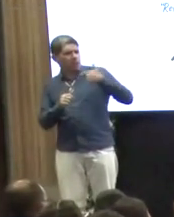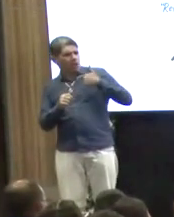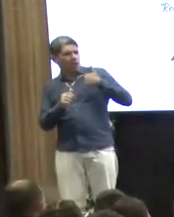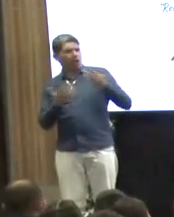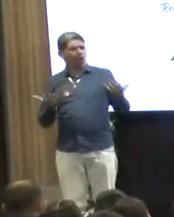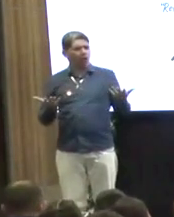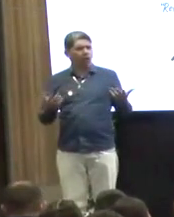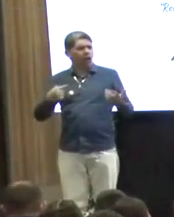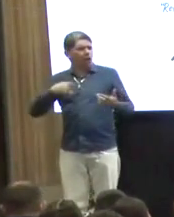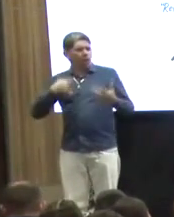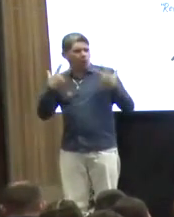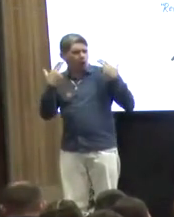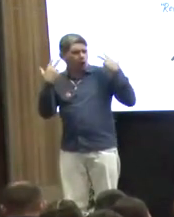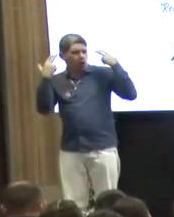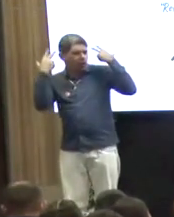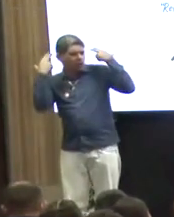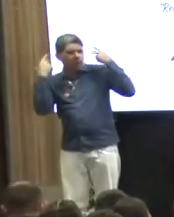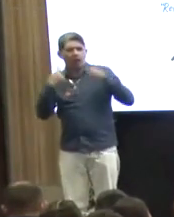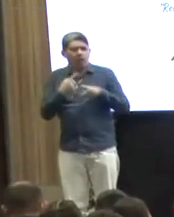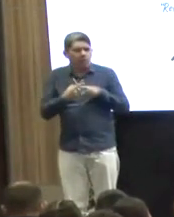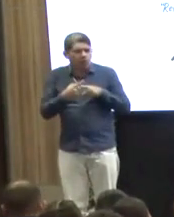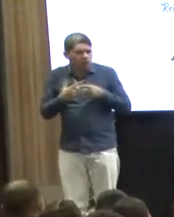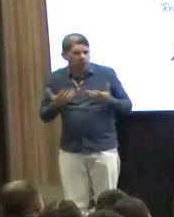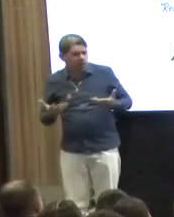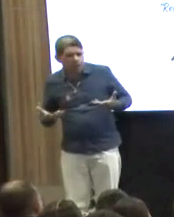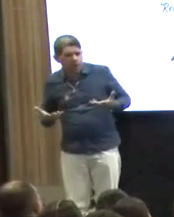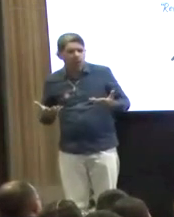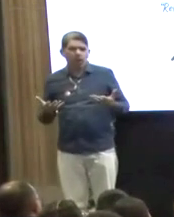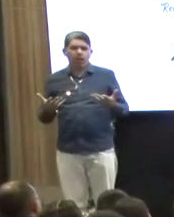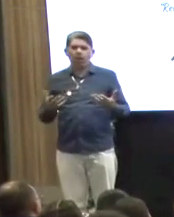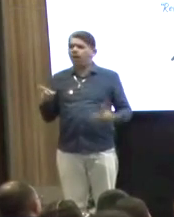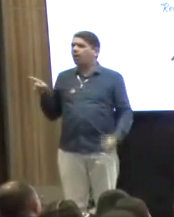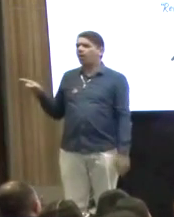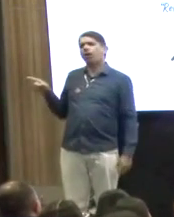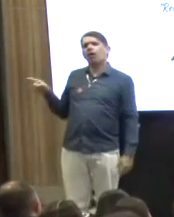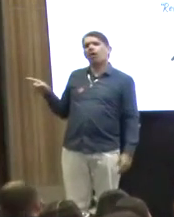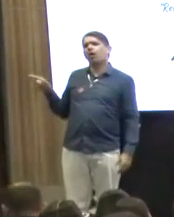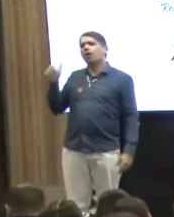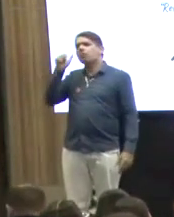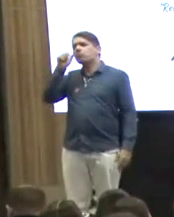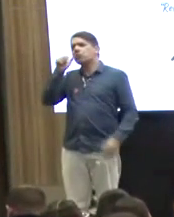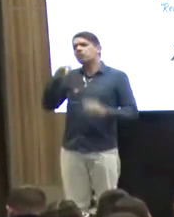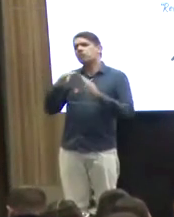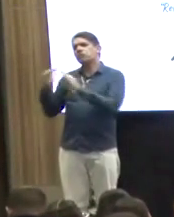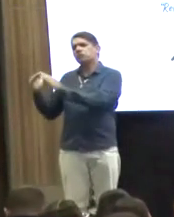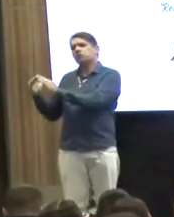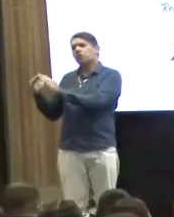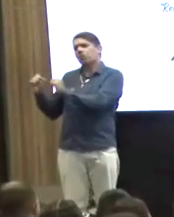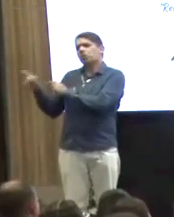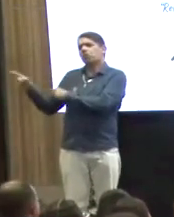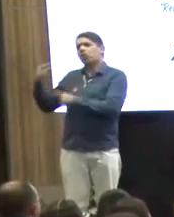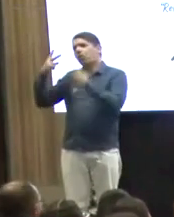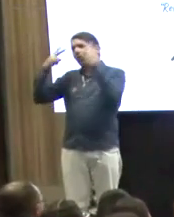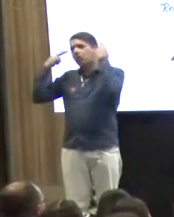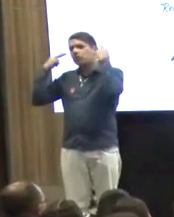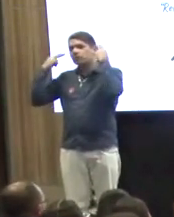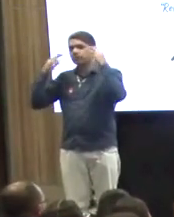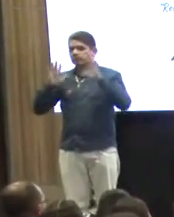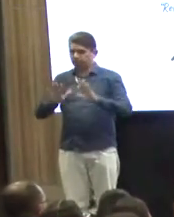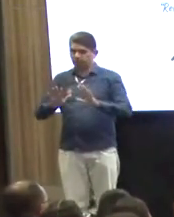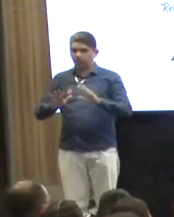eu não posso cortar o cabelo e a Maria, né, filha da vizinha, pode? Aí a resposta, porque nós